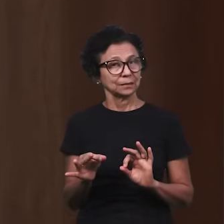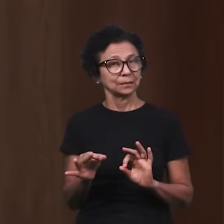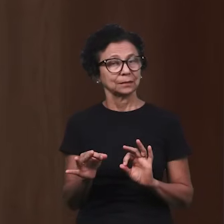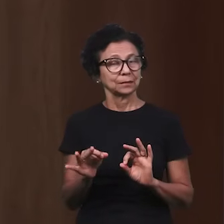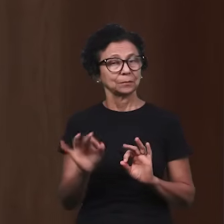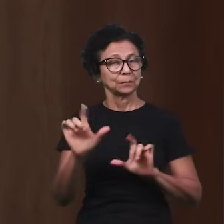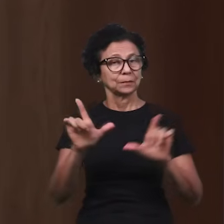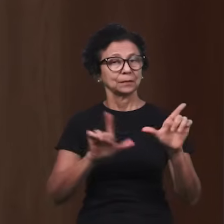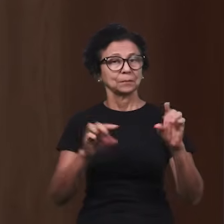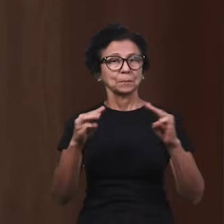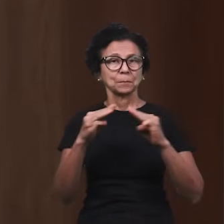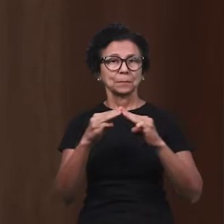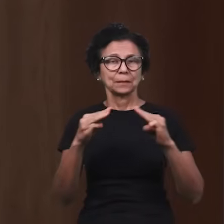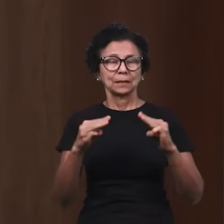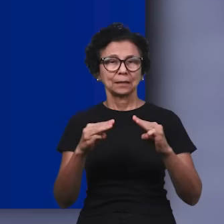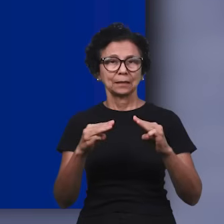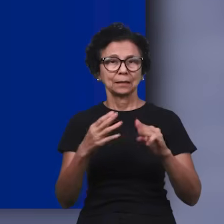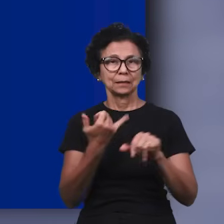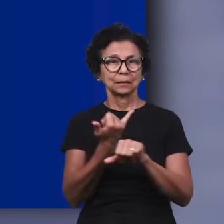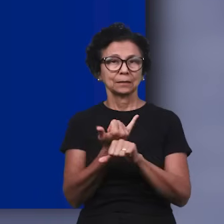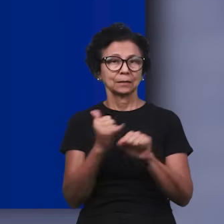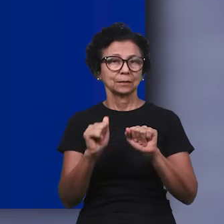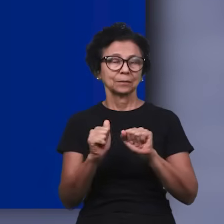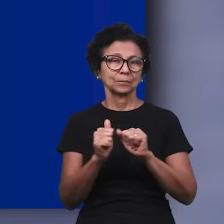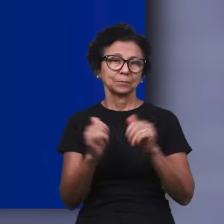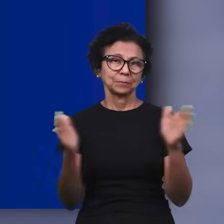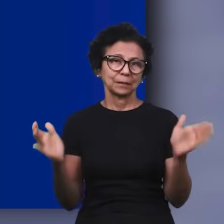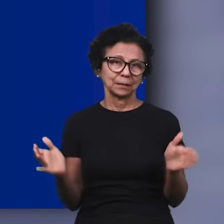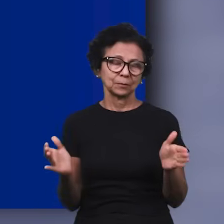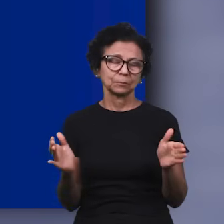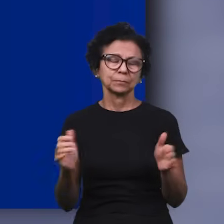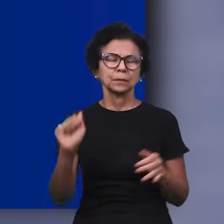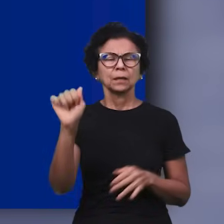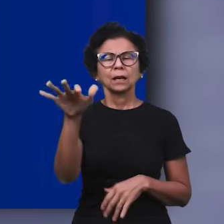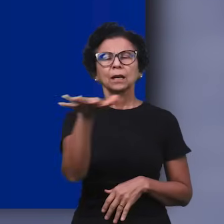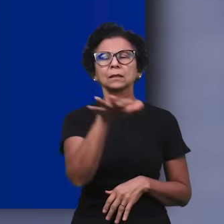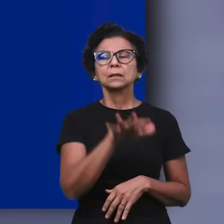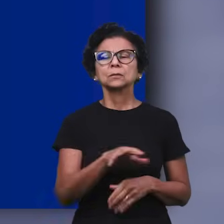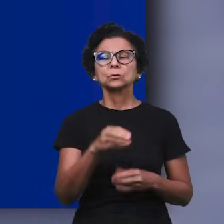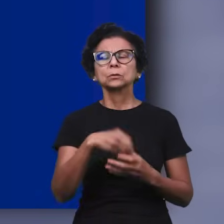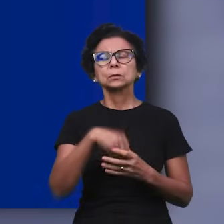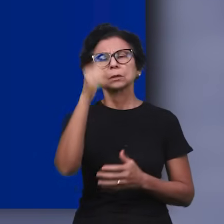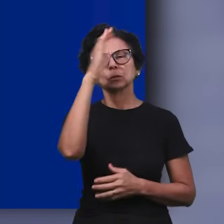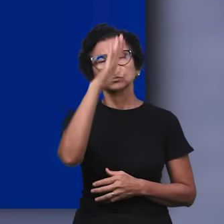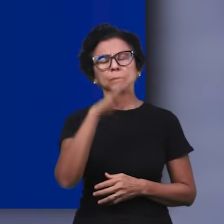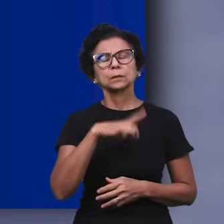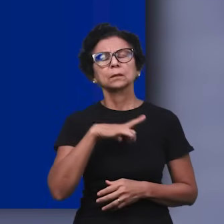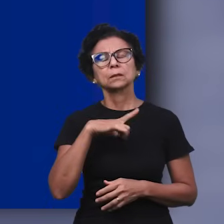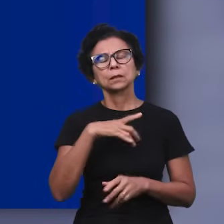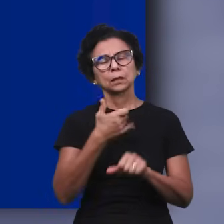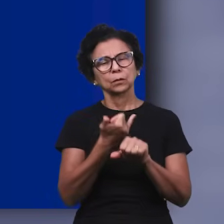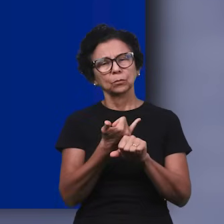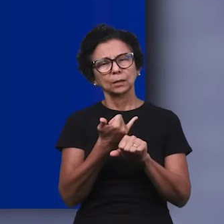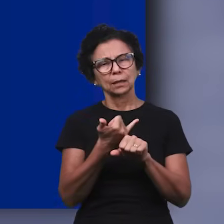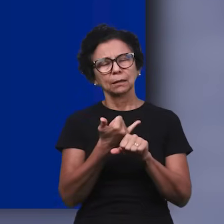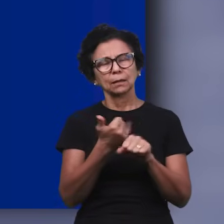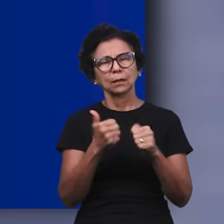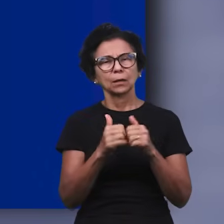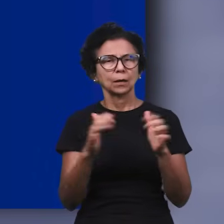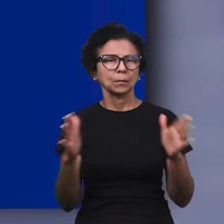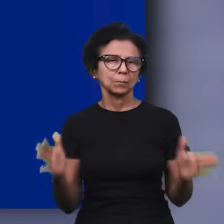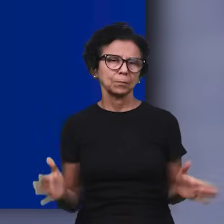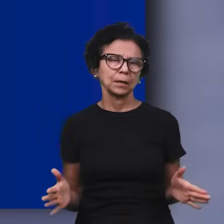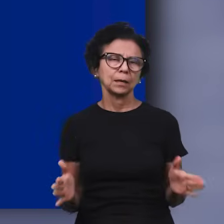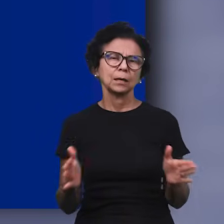nossa TV Manaim, canal aberto. Cada região do Brasil tem um canal aberto, você pode consultar